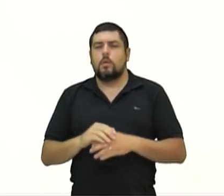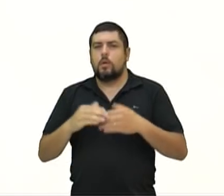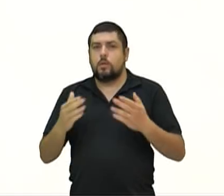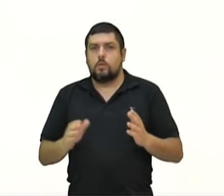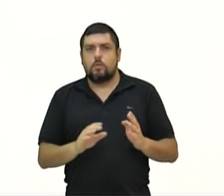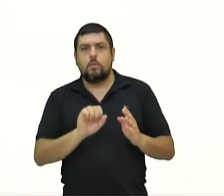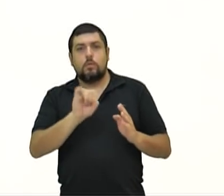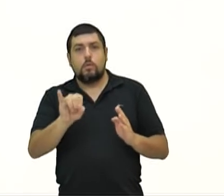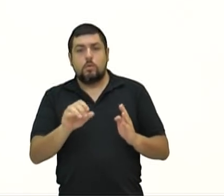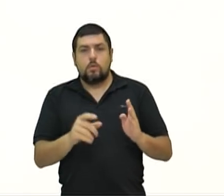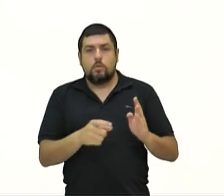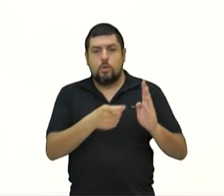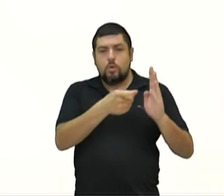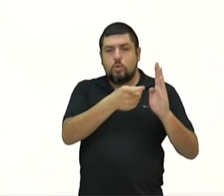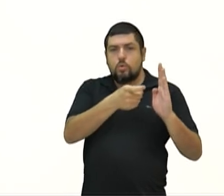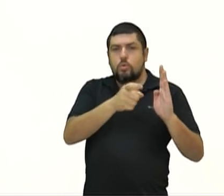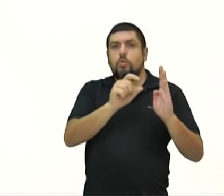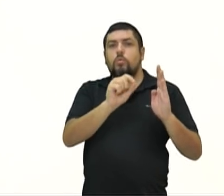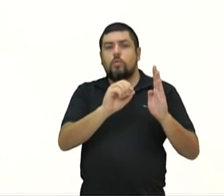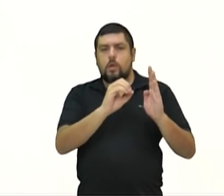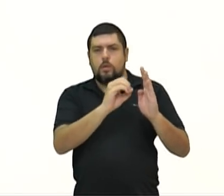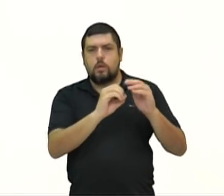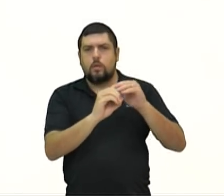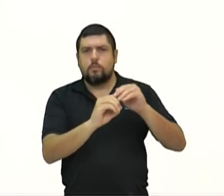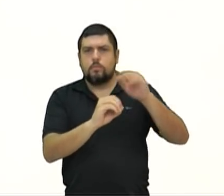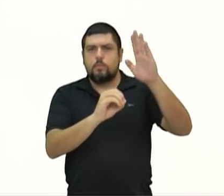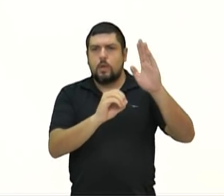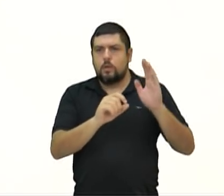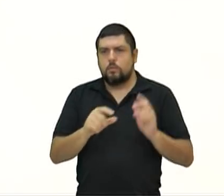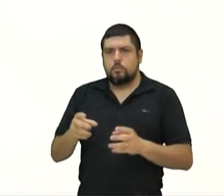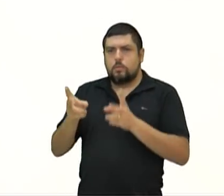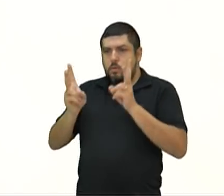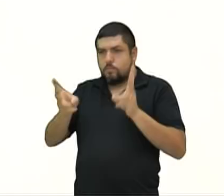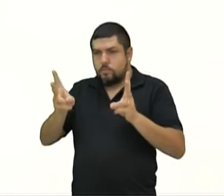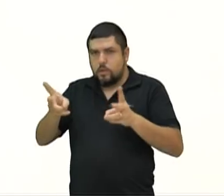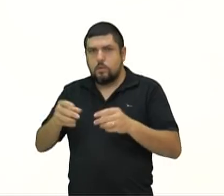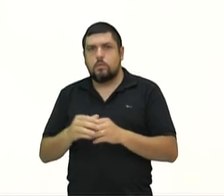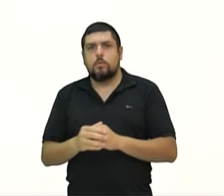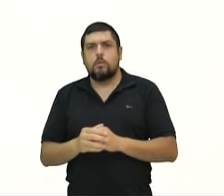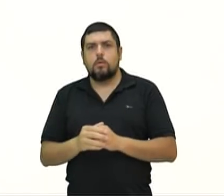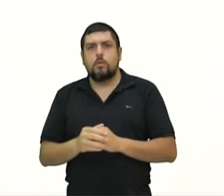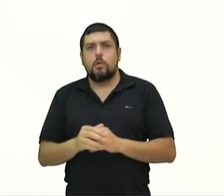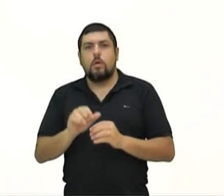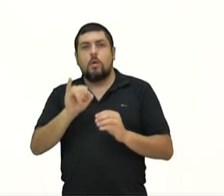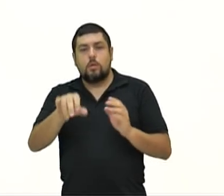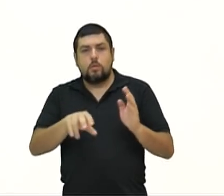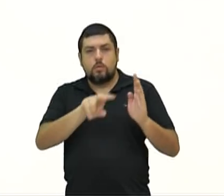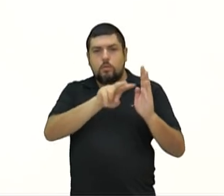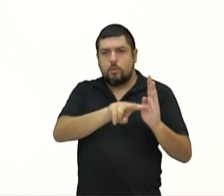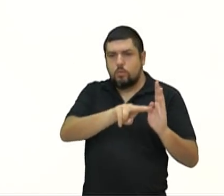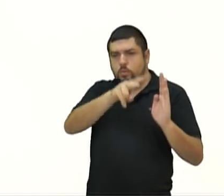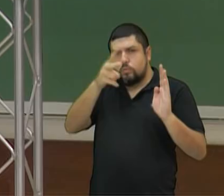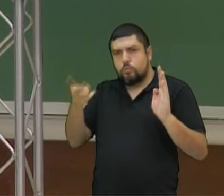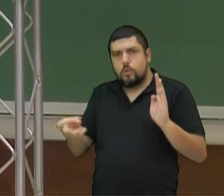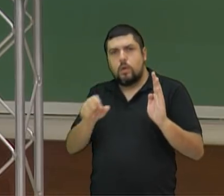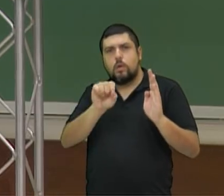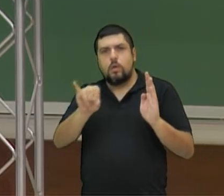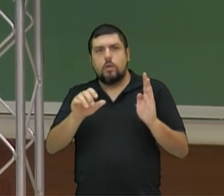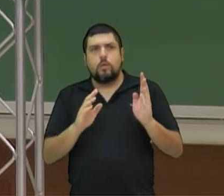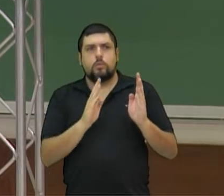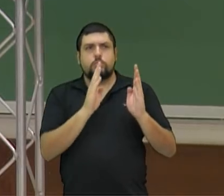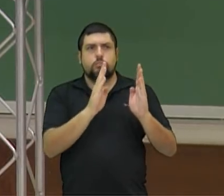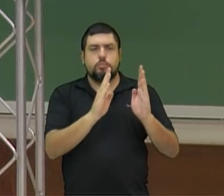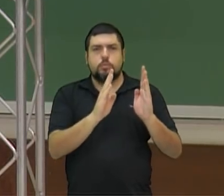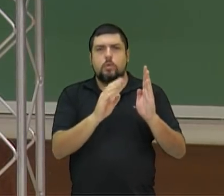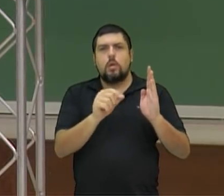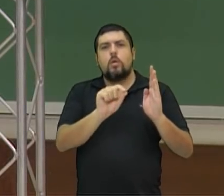valor maior ou igual a zero, e menos x se x for menor que zero. Mas só pode x? Não, pode ser t,